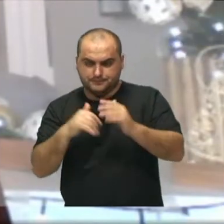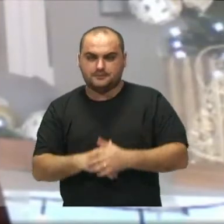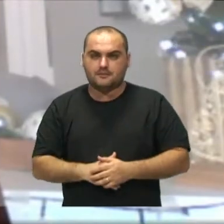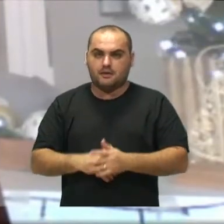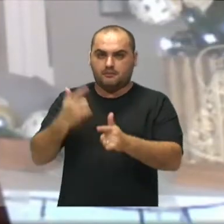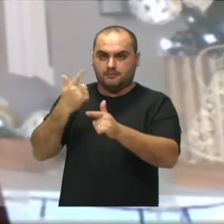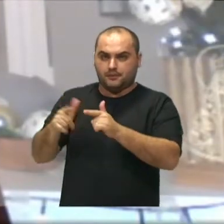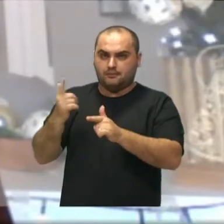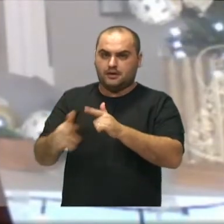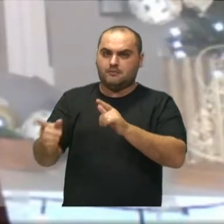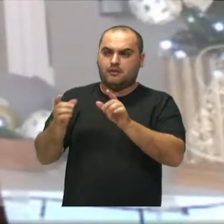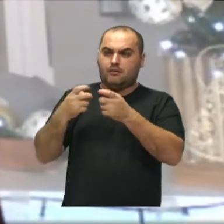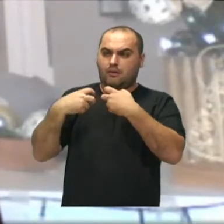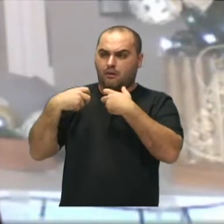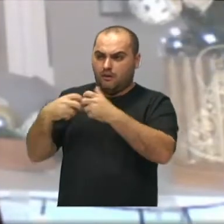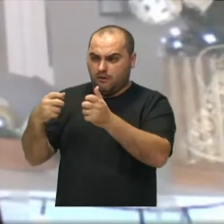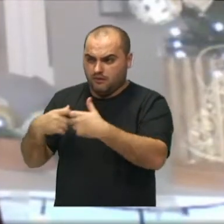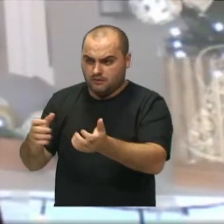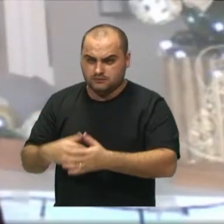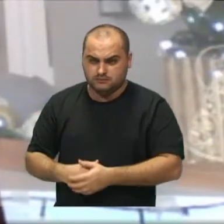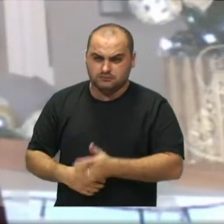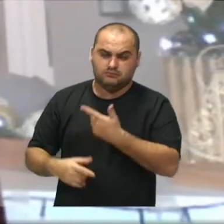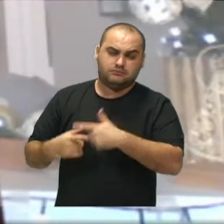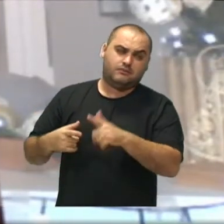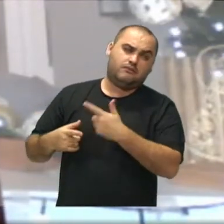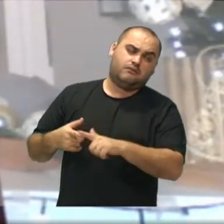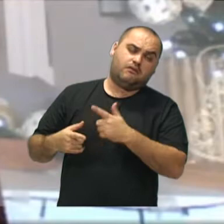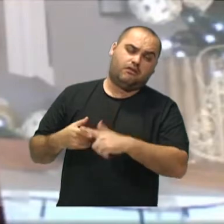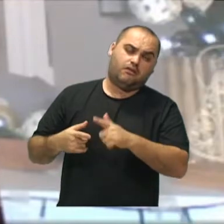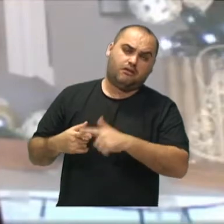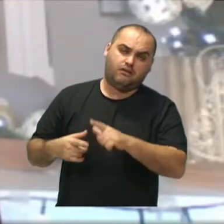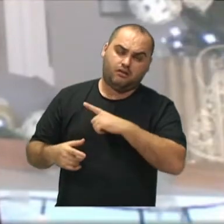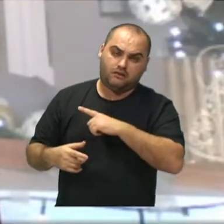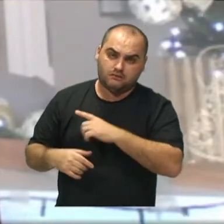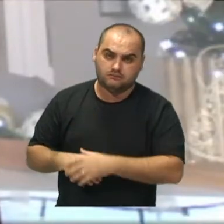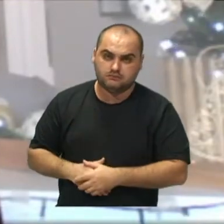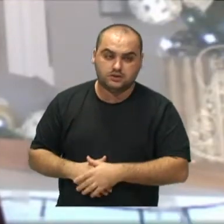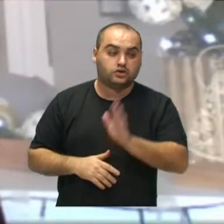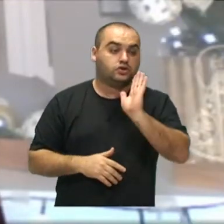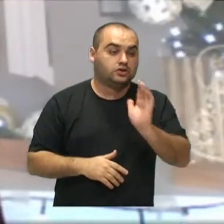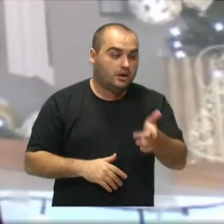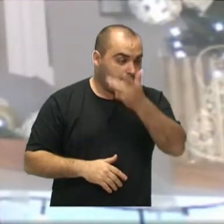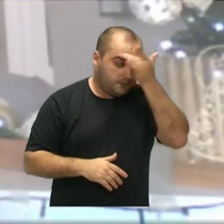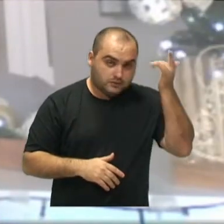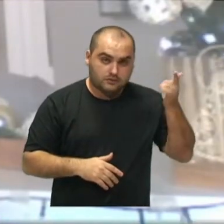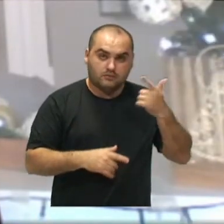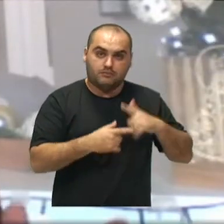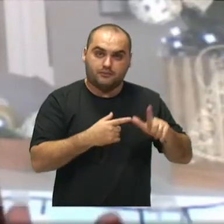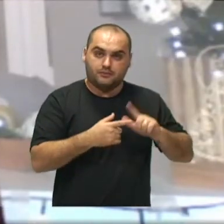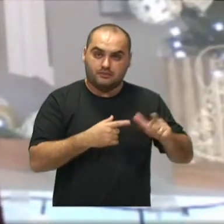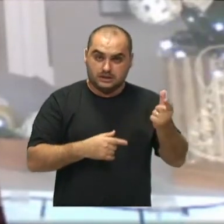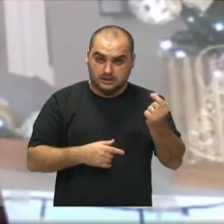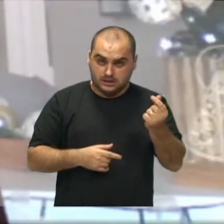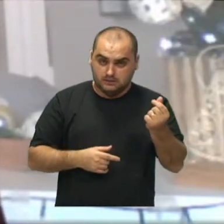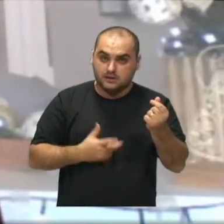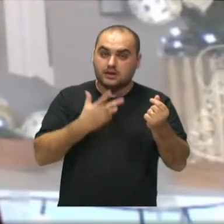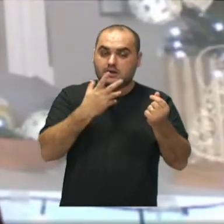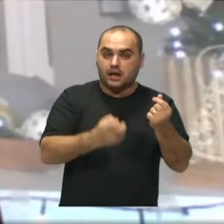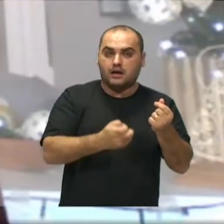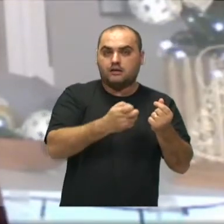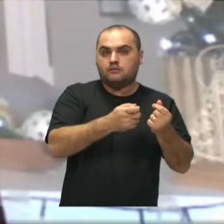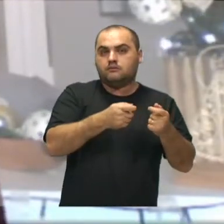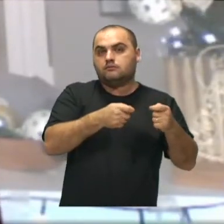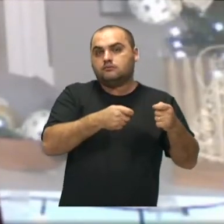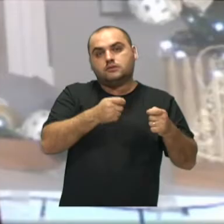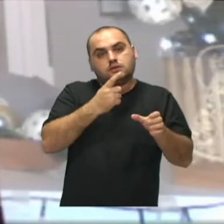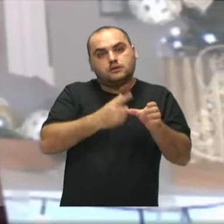que é longe, e não é de hoje o nosso problema, e as pessoas estão com problemas financeiros e elas querem se deslocar de forma saudável numa cidade